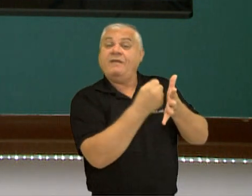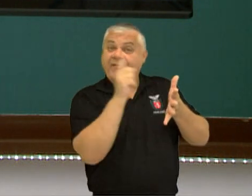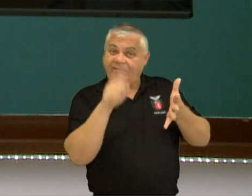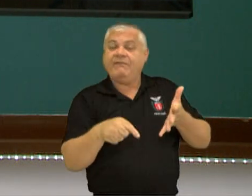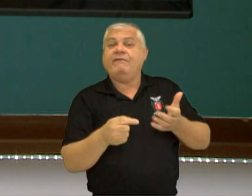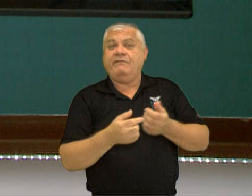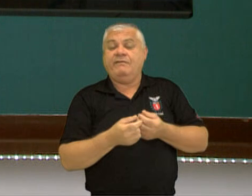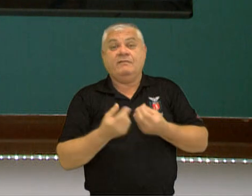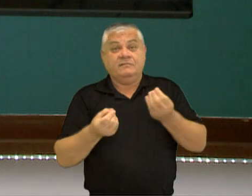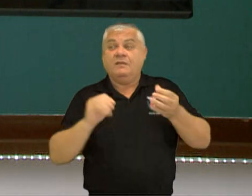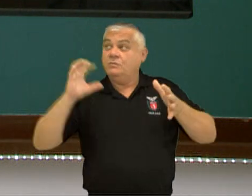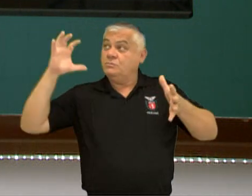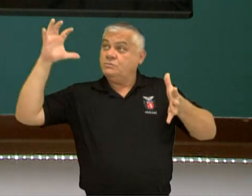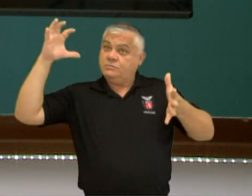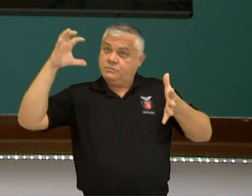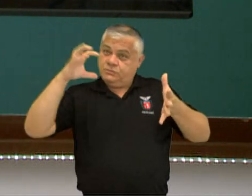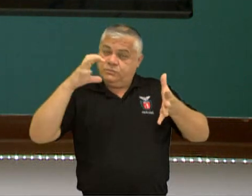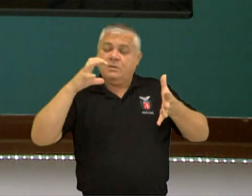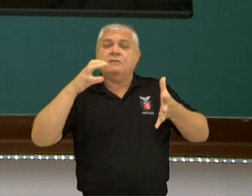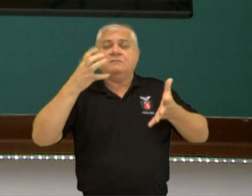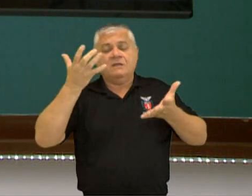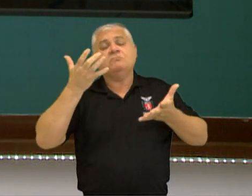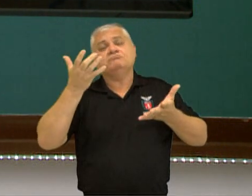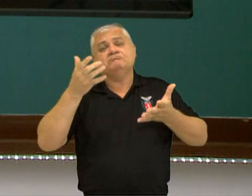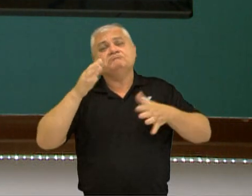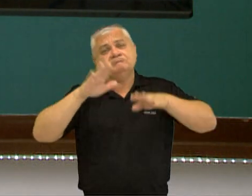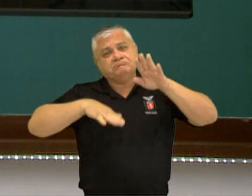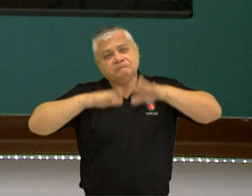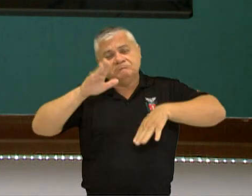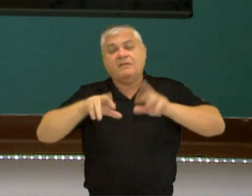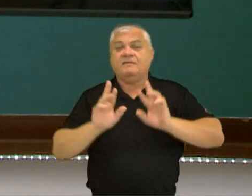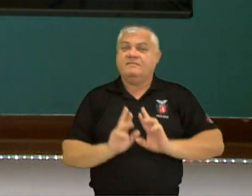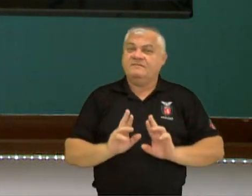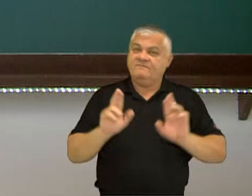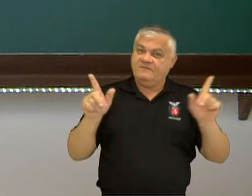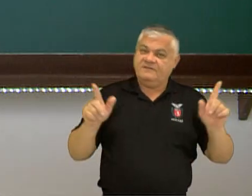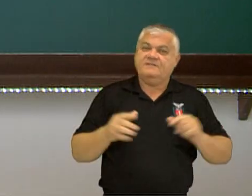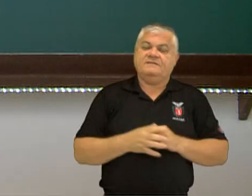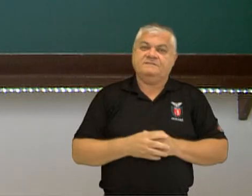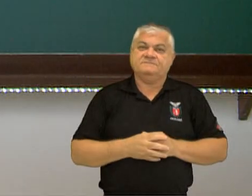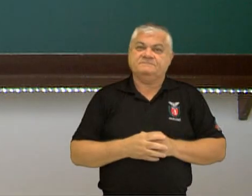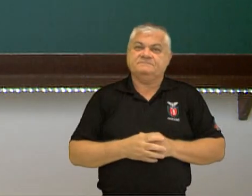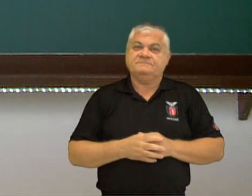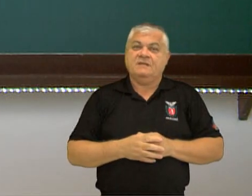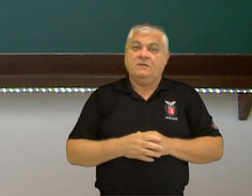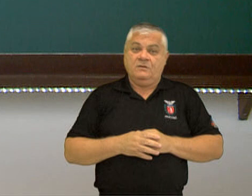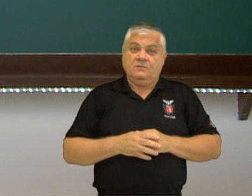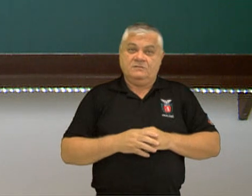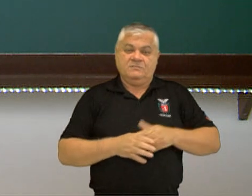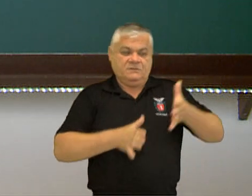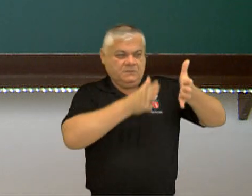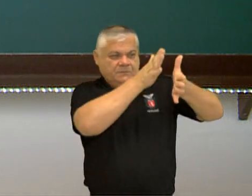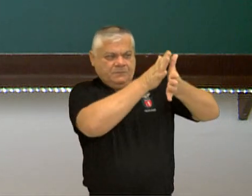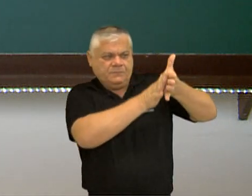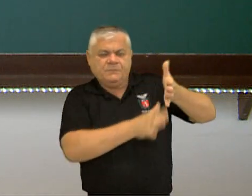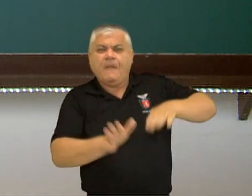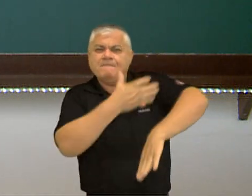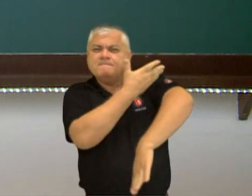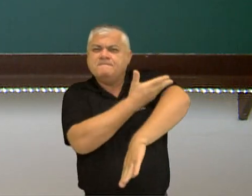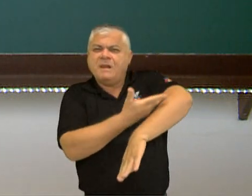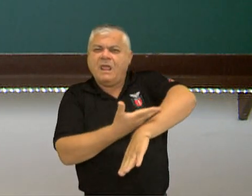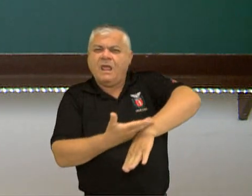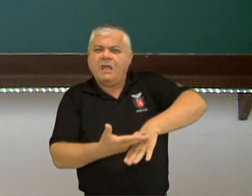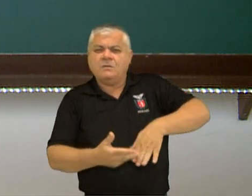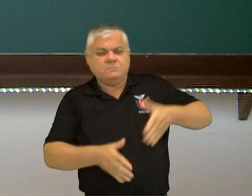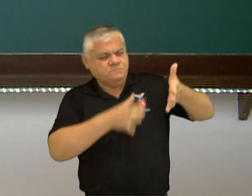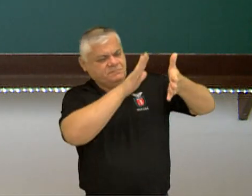ser refletida, ela ocorre de forma diferente. Tanto é que superfícies claras, elas refletem